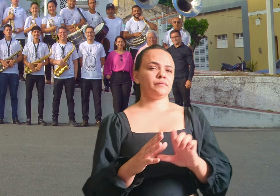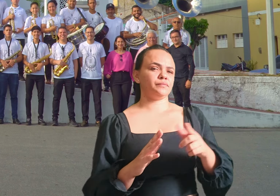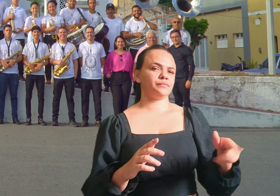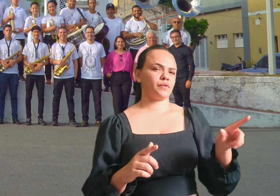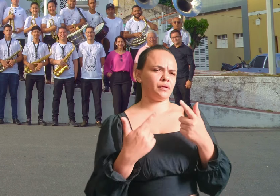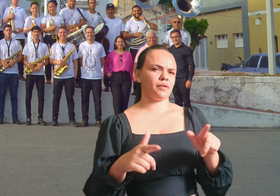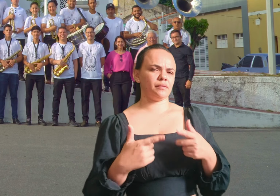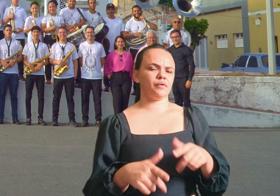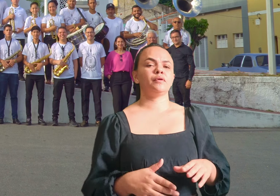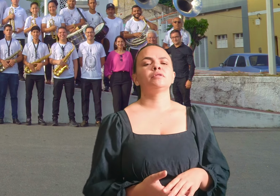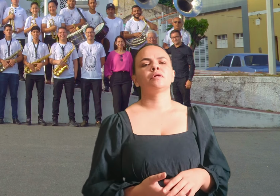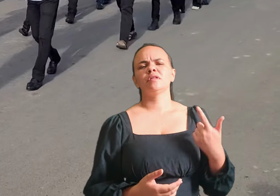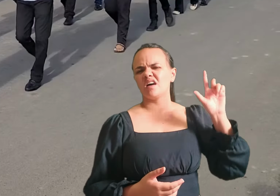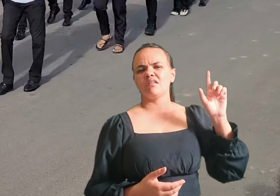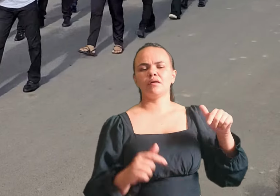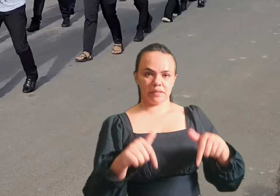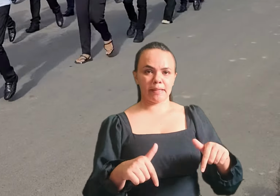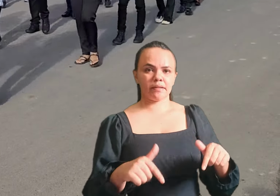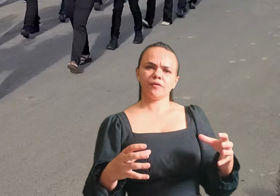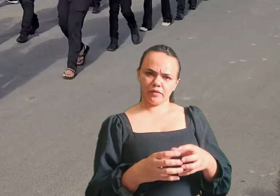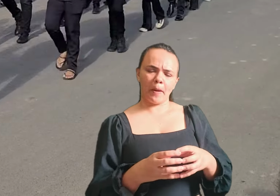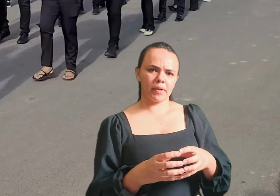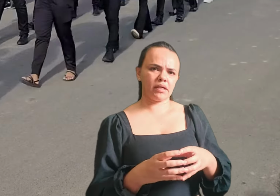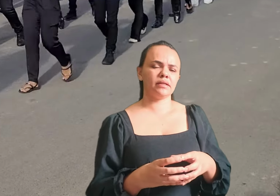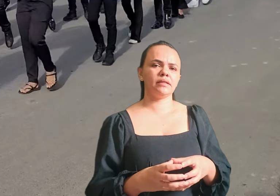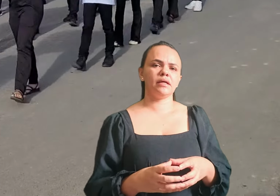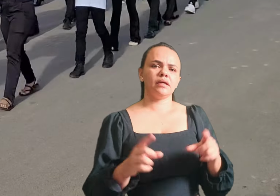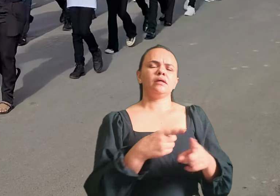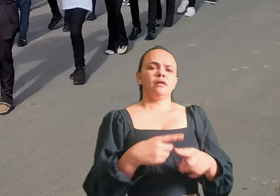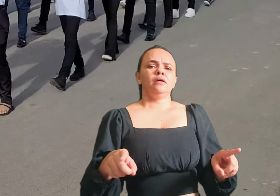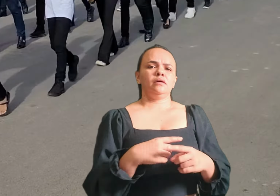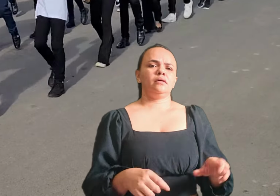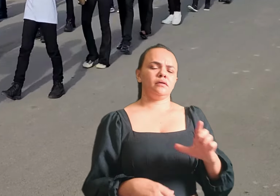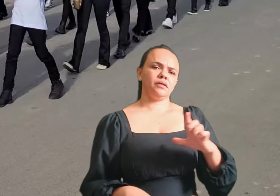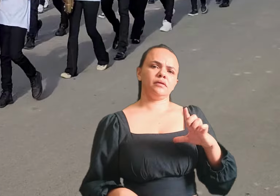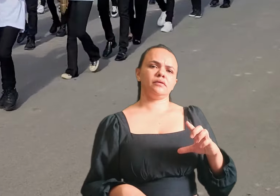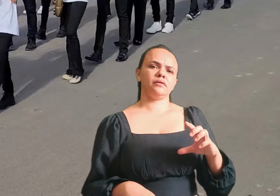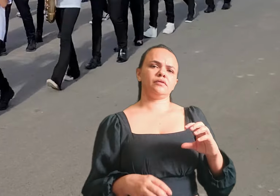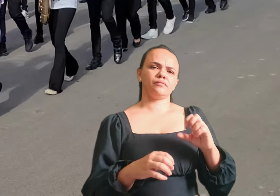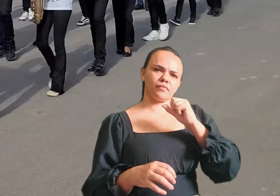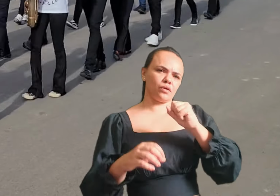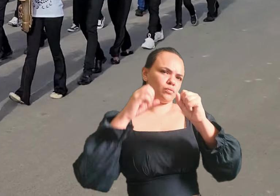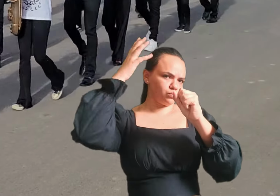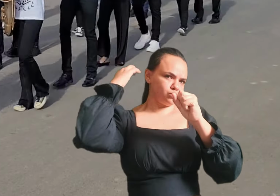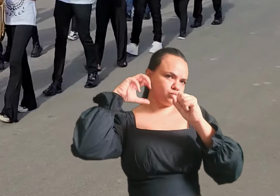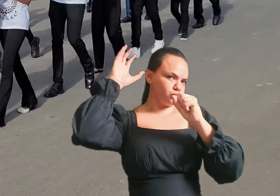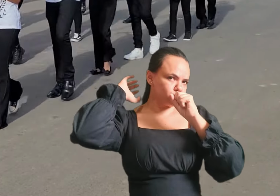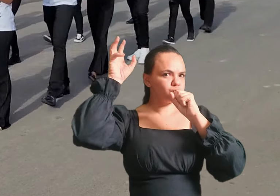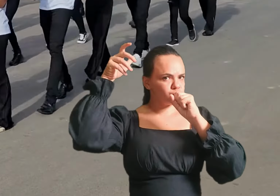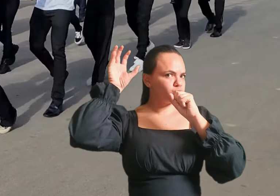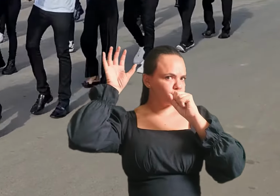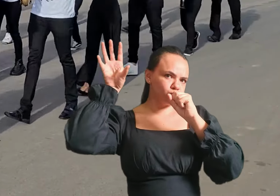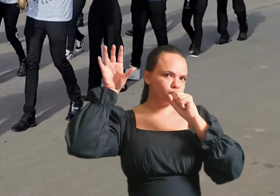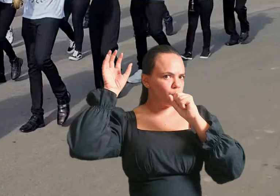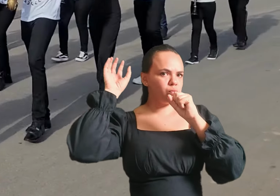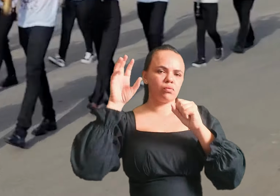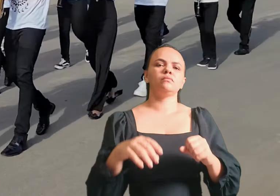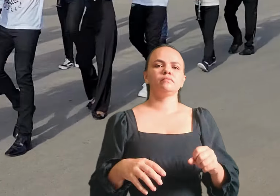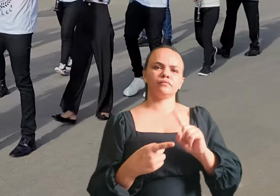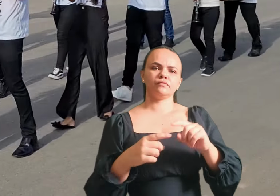viente Luiz Gomes teve uma banda E isso está claramente registrado